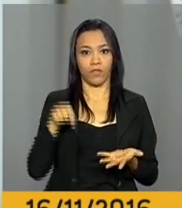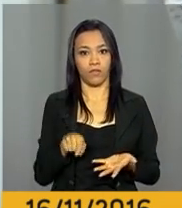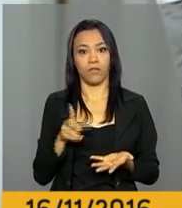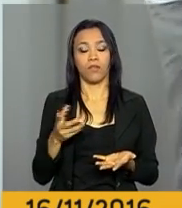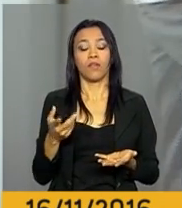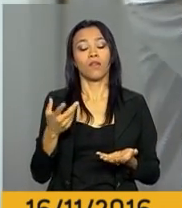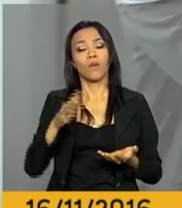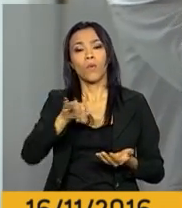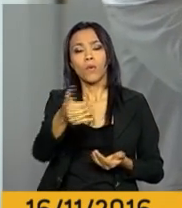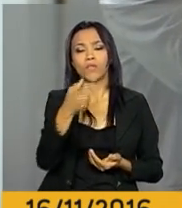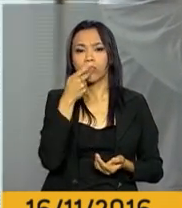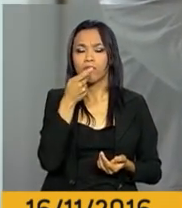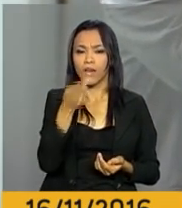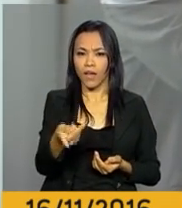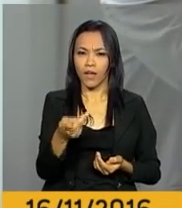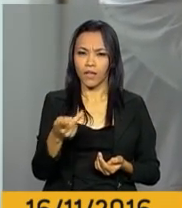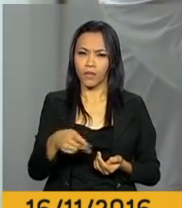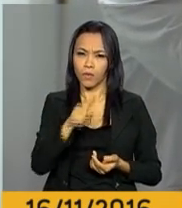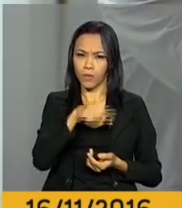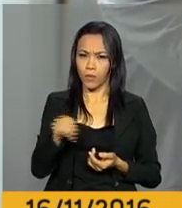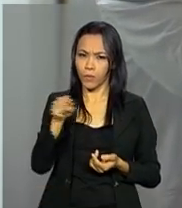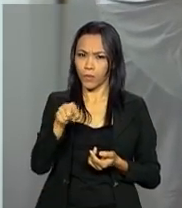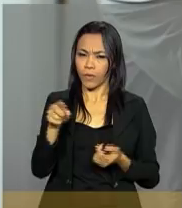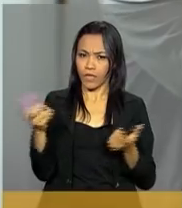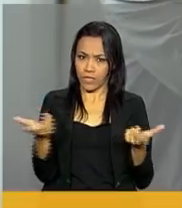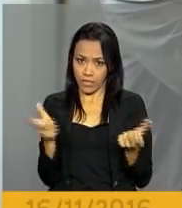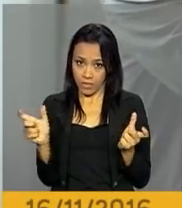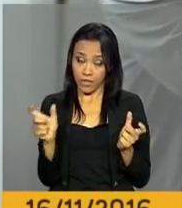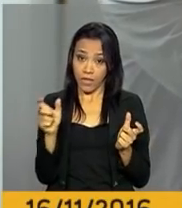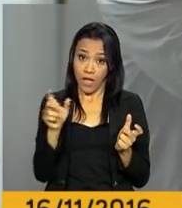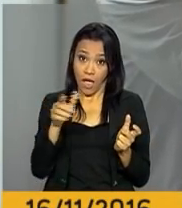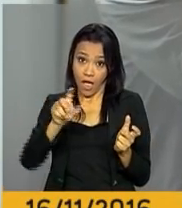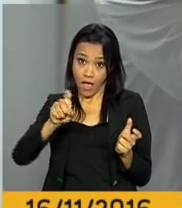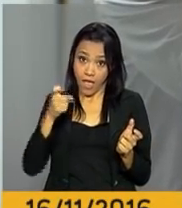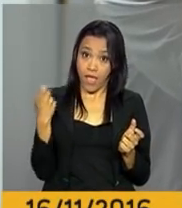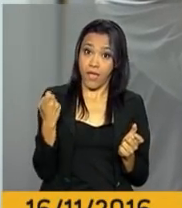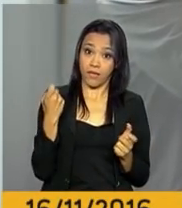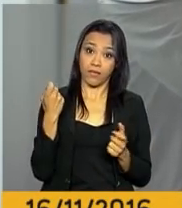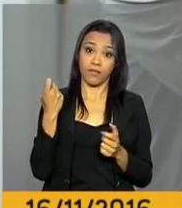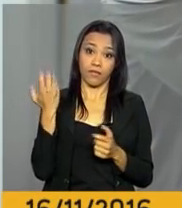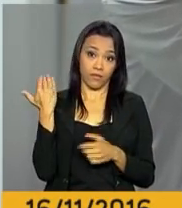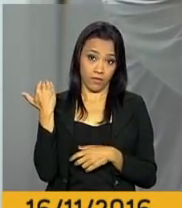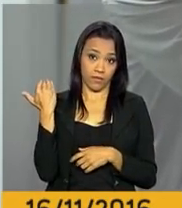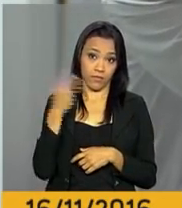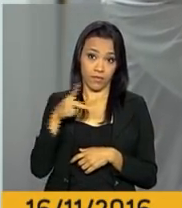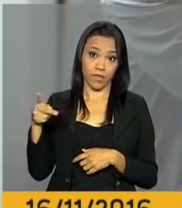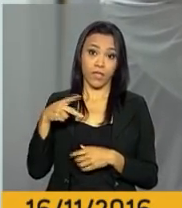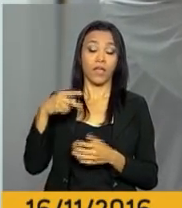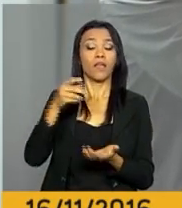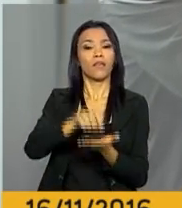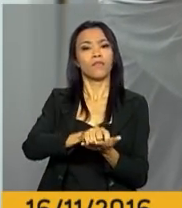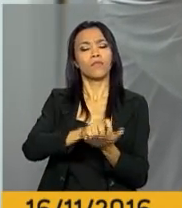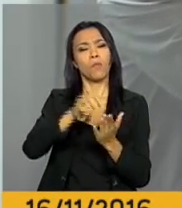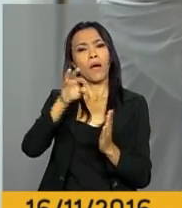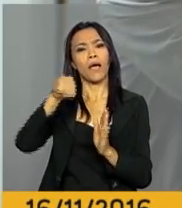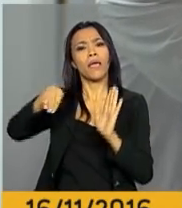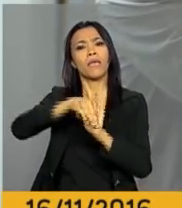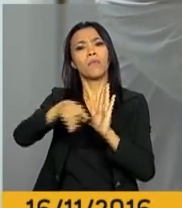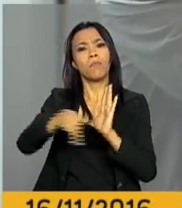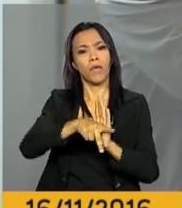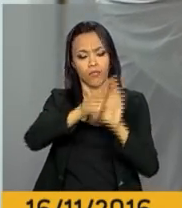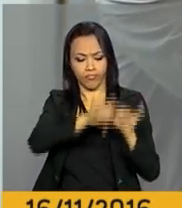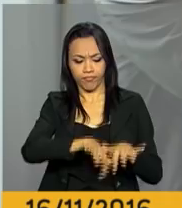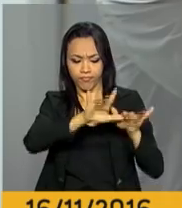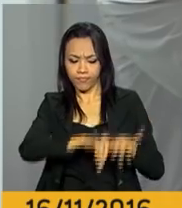história do acordado sobre o legislado, a senhora ex-presidente, no passado, editou uma medida provisória que